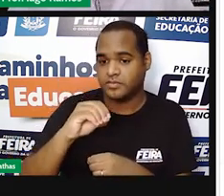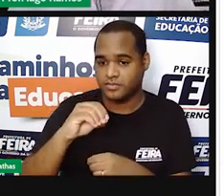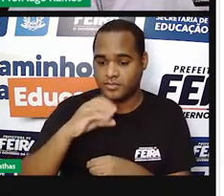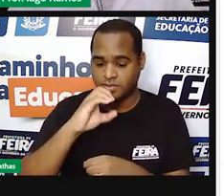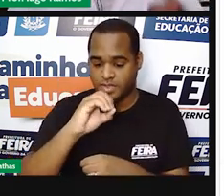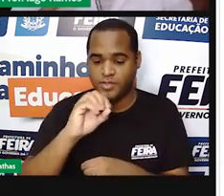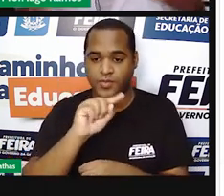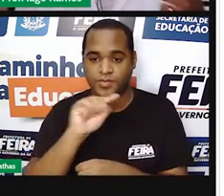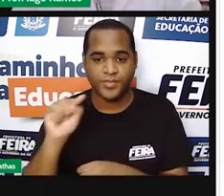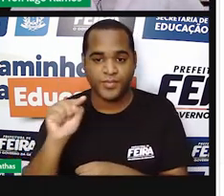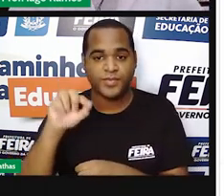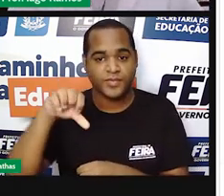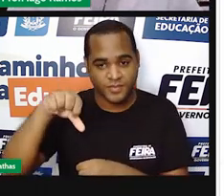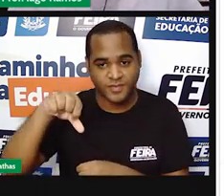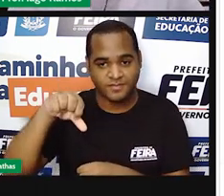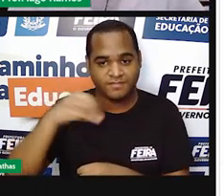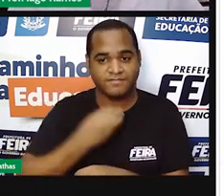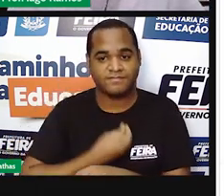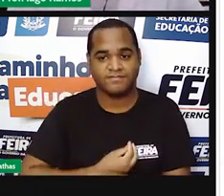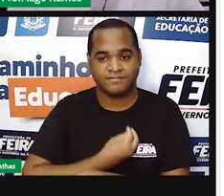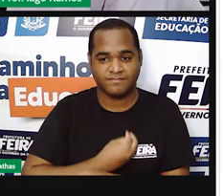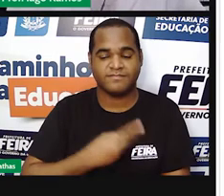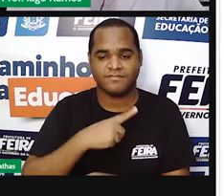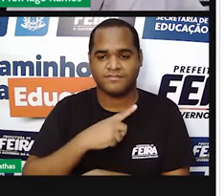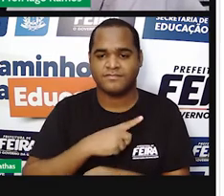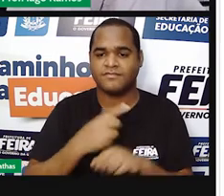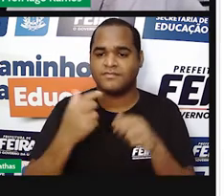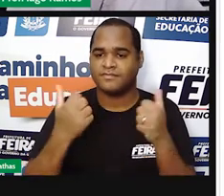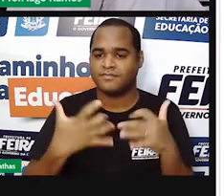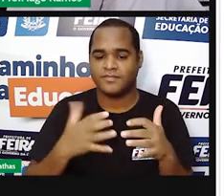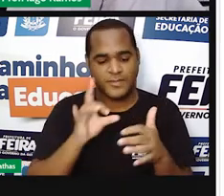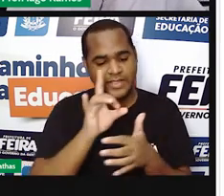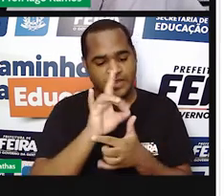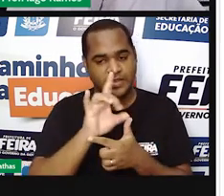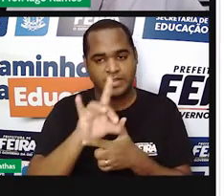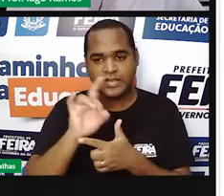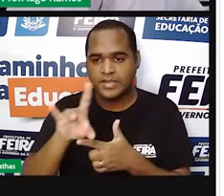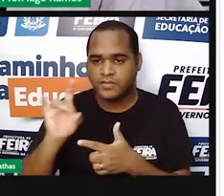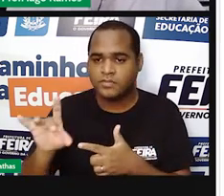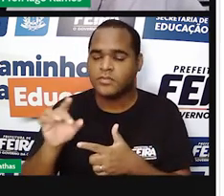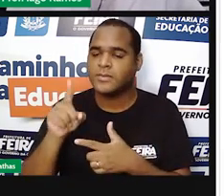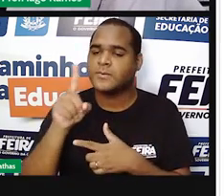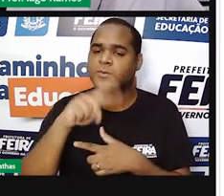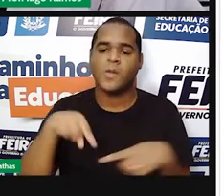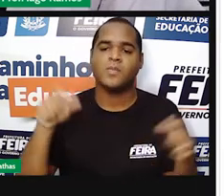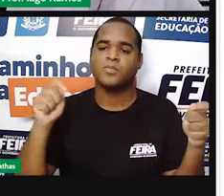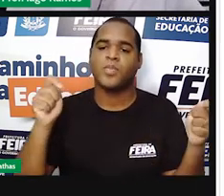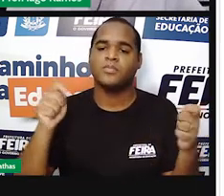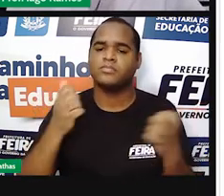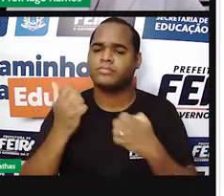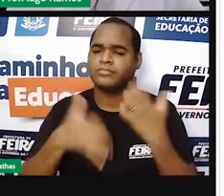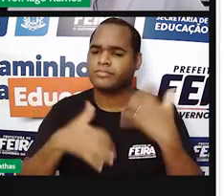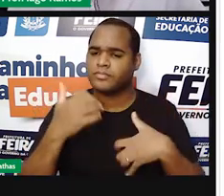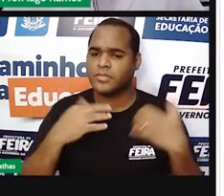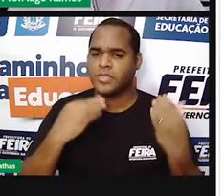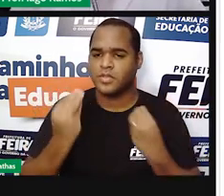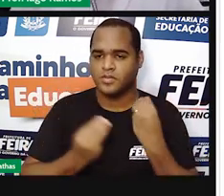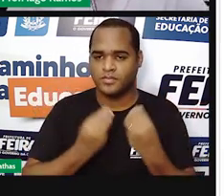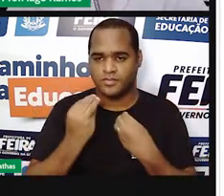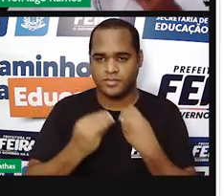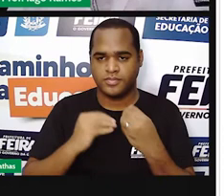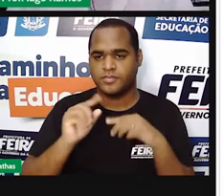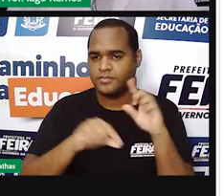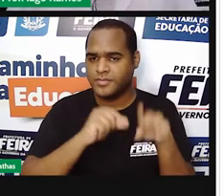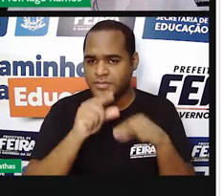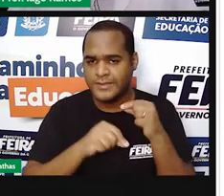ao 9 10 ou 9 o nessas posições aqui a gente pode estar fazendo aí